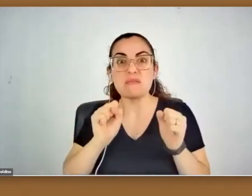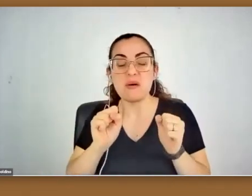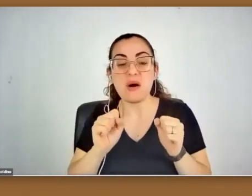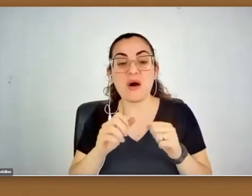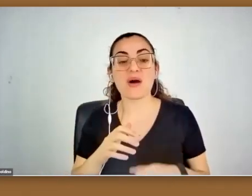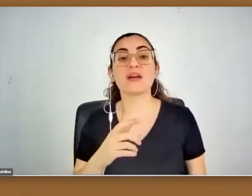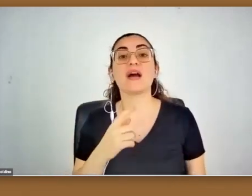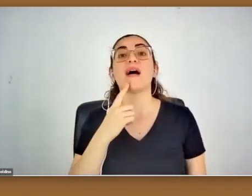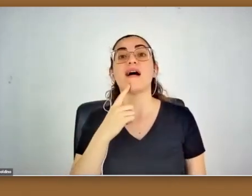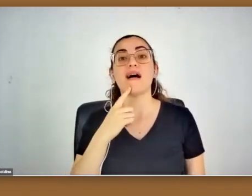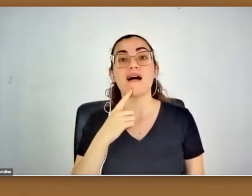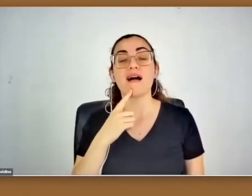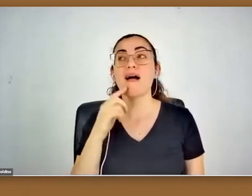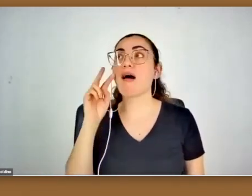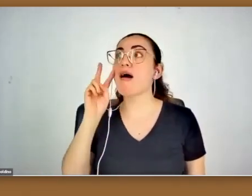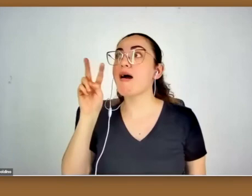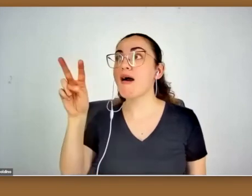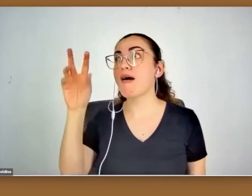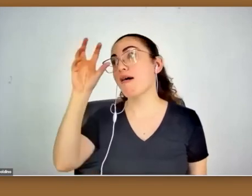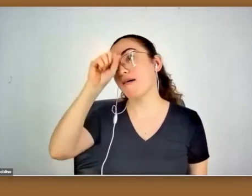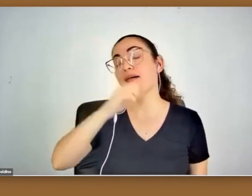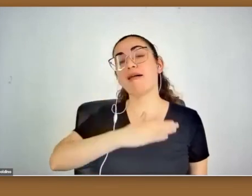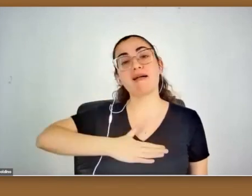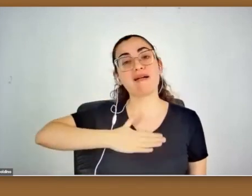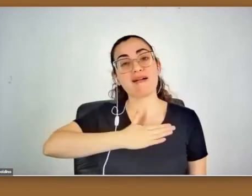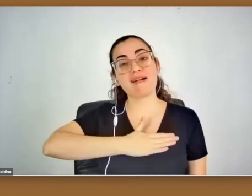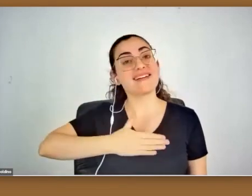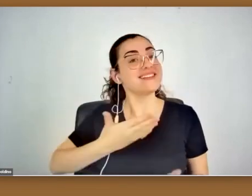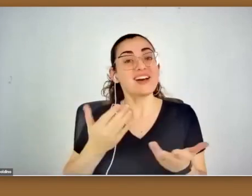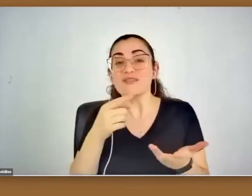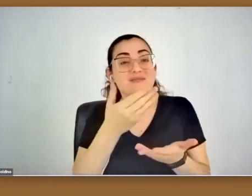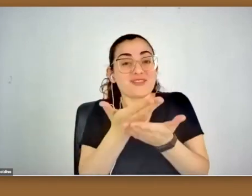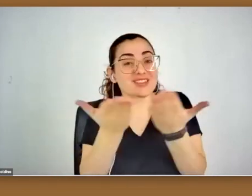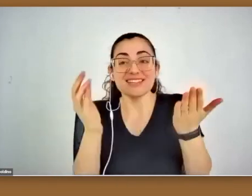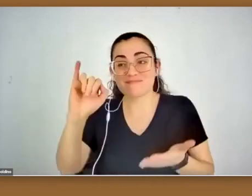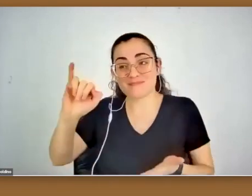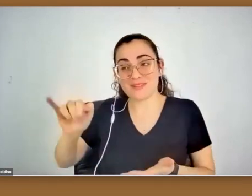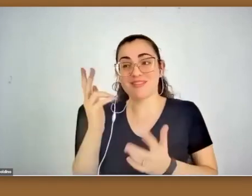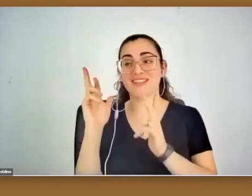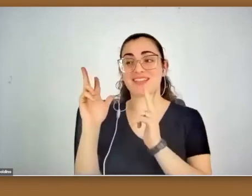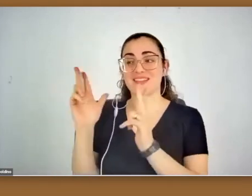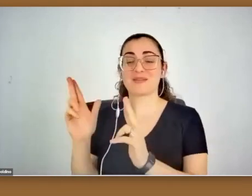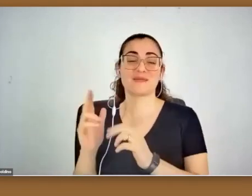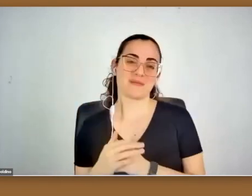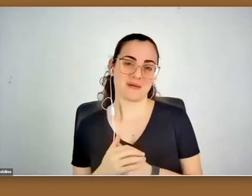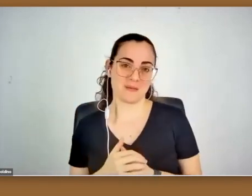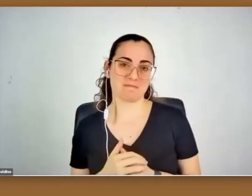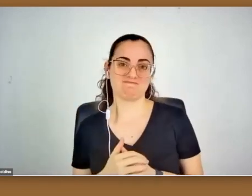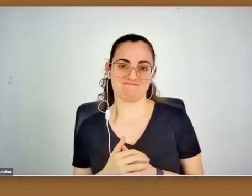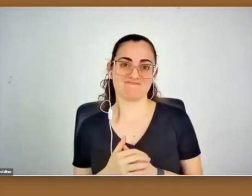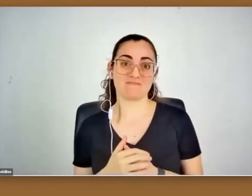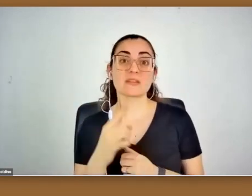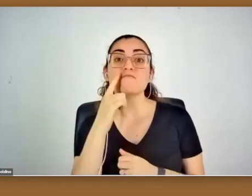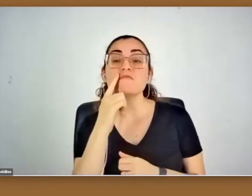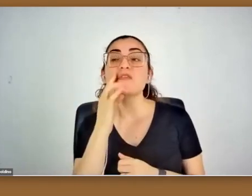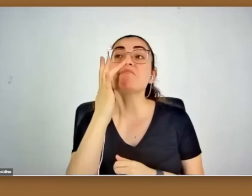assim, aproveitem, né? Se vocês gostaram, inclusive, busquem pessoas que possam ajudar vocês.